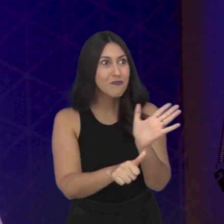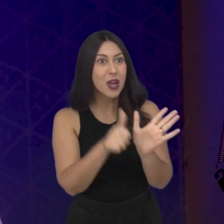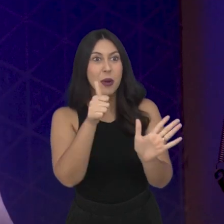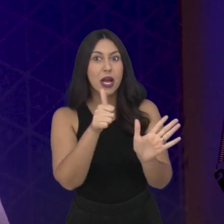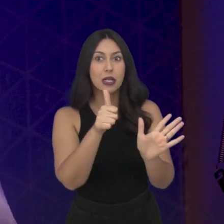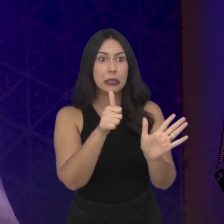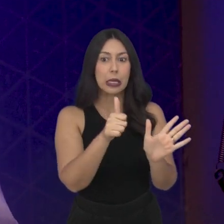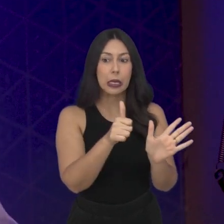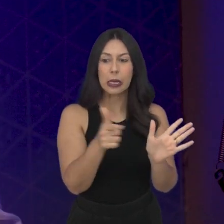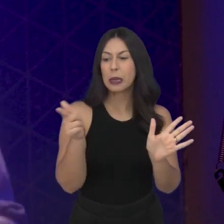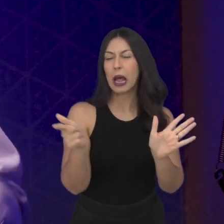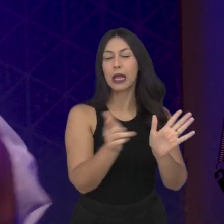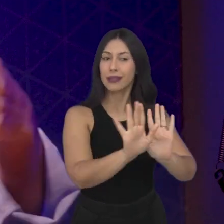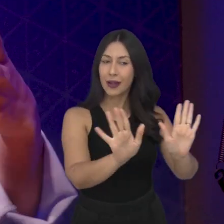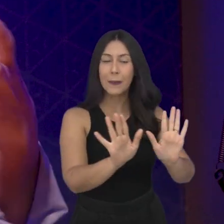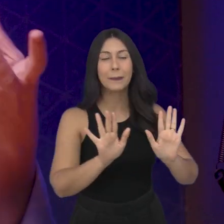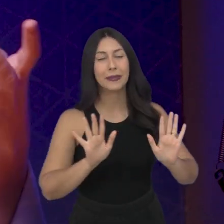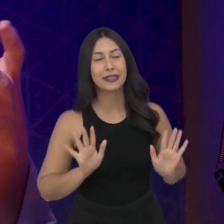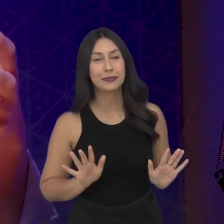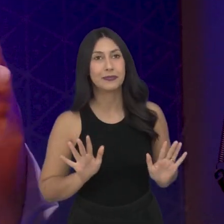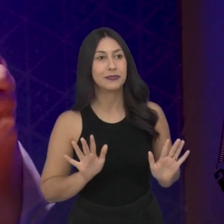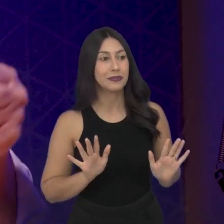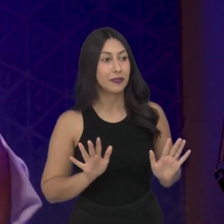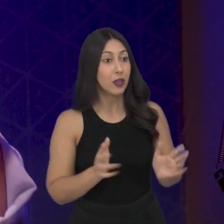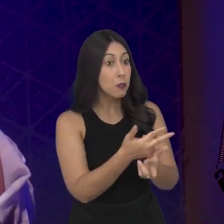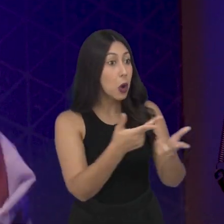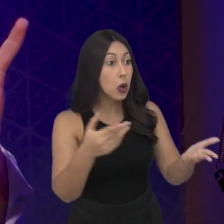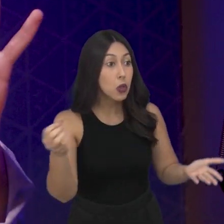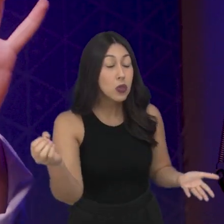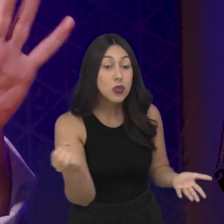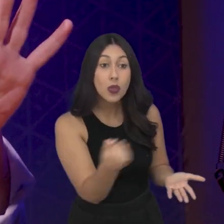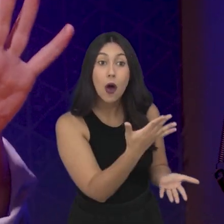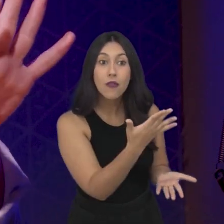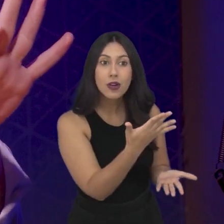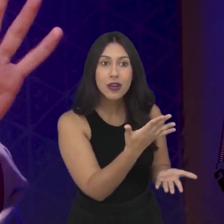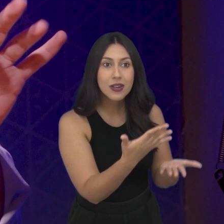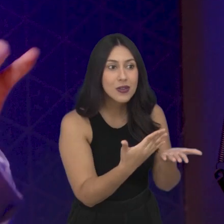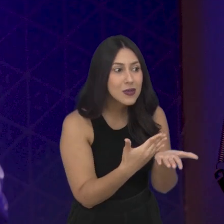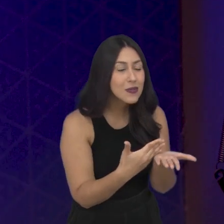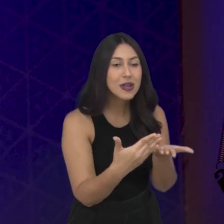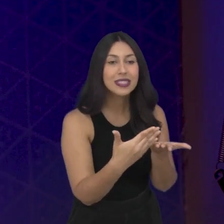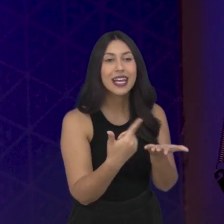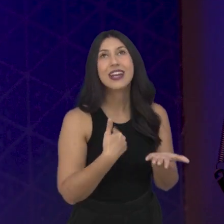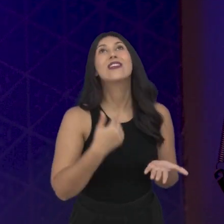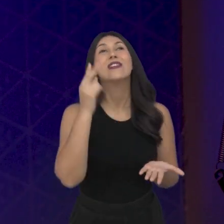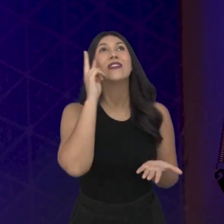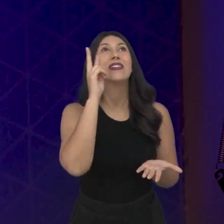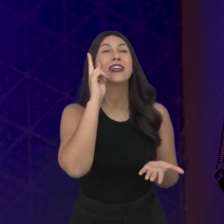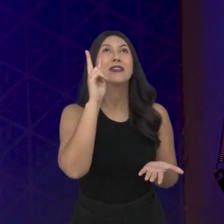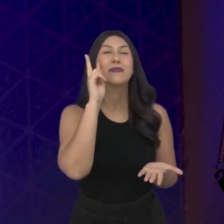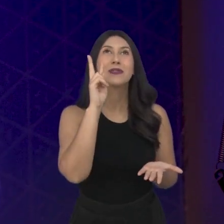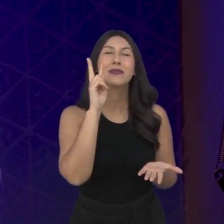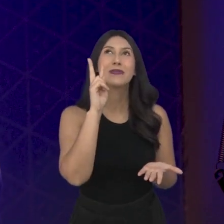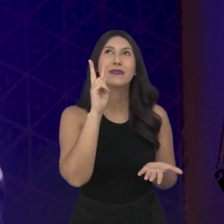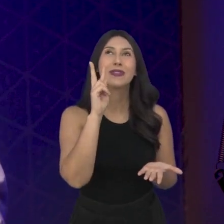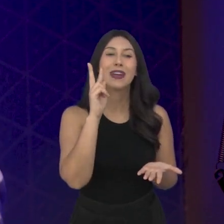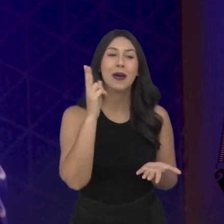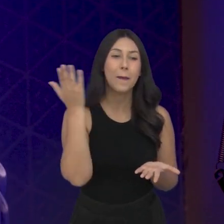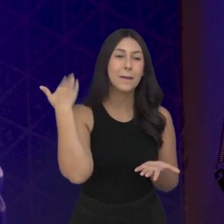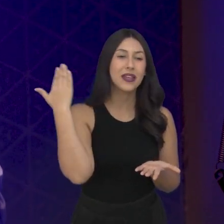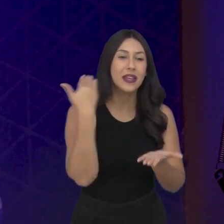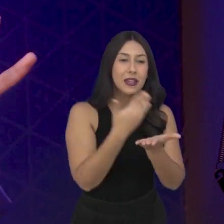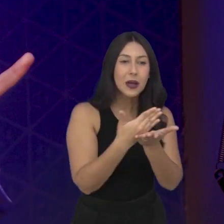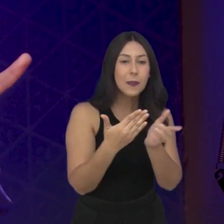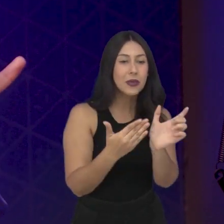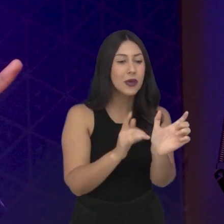não primeiro que as outras pessoas, mas assim, quando algo diferente surge, sabe? Uhum. Eu lembro que eu senti um pouco isso quando